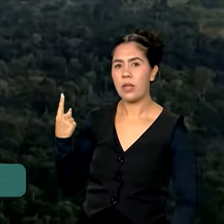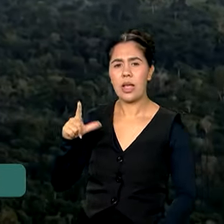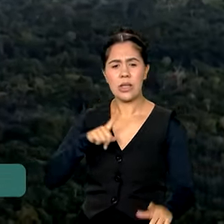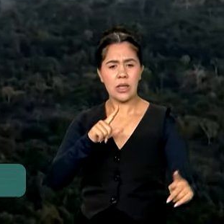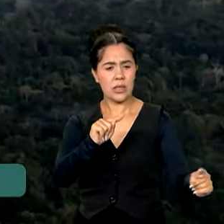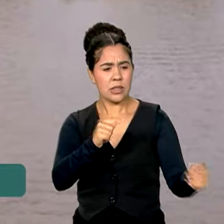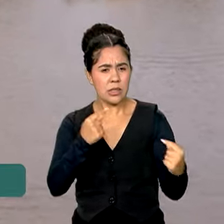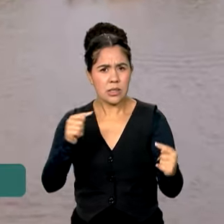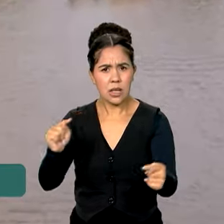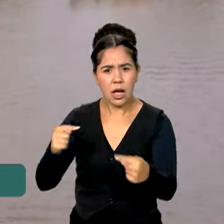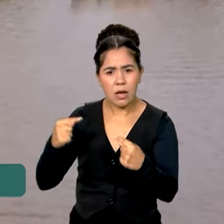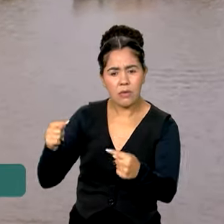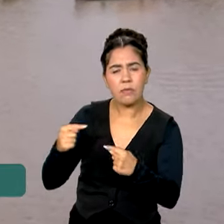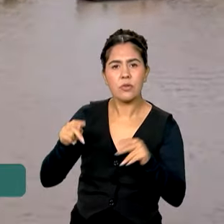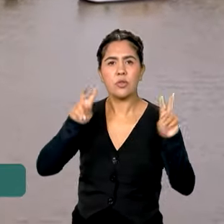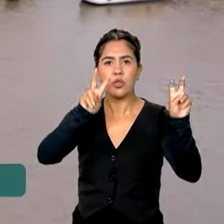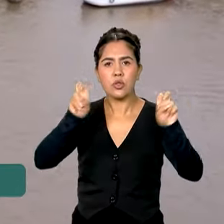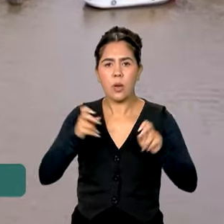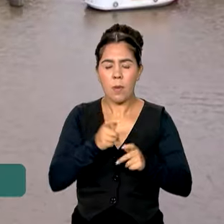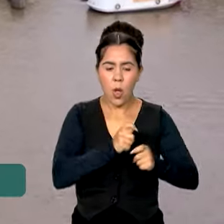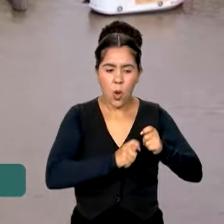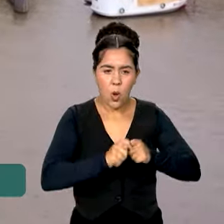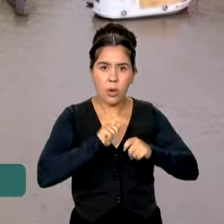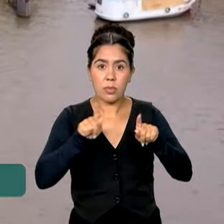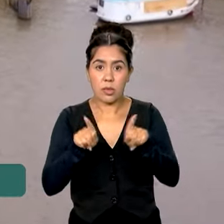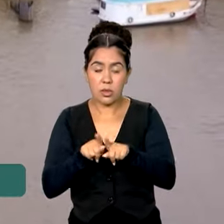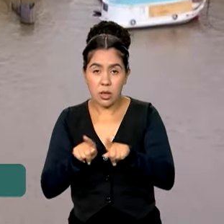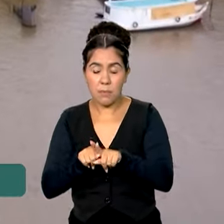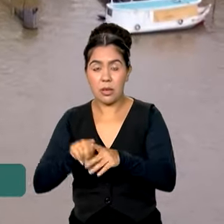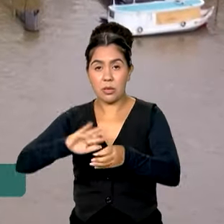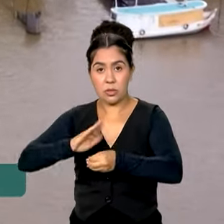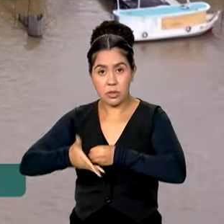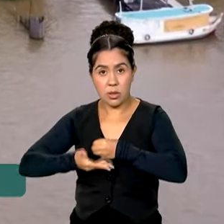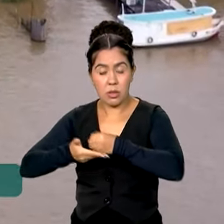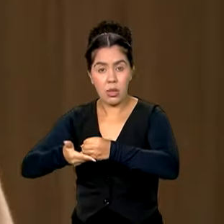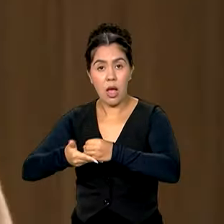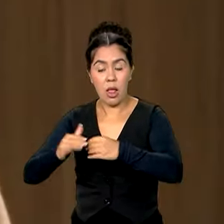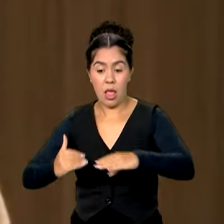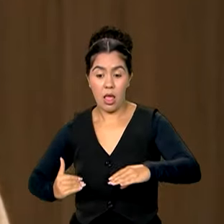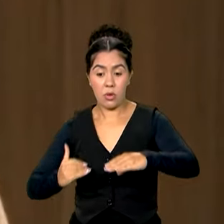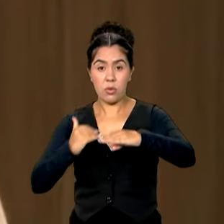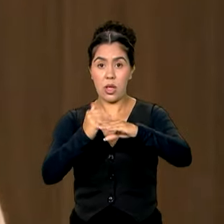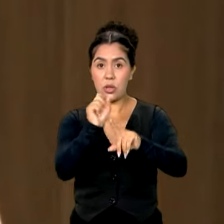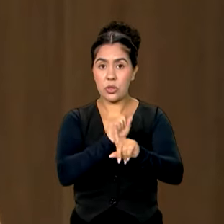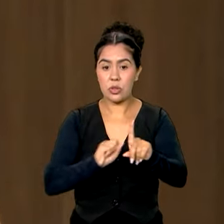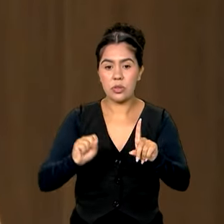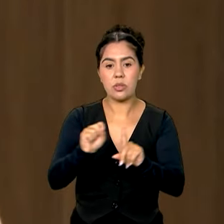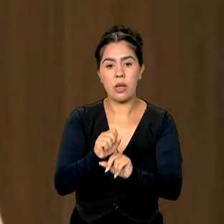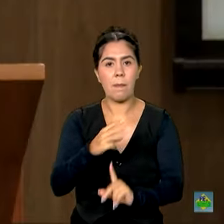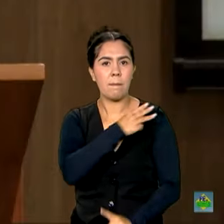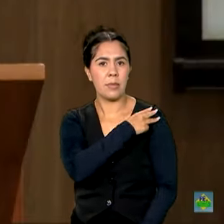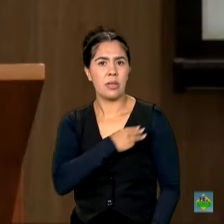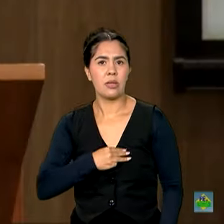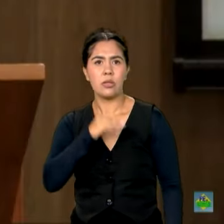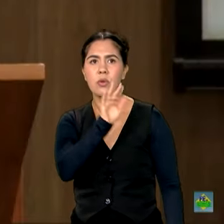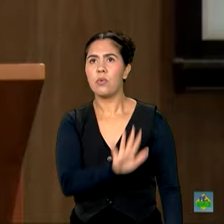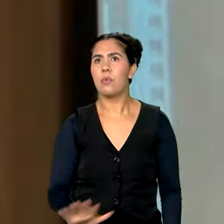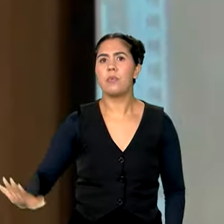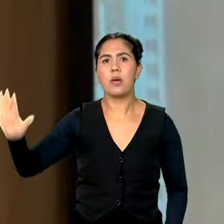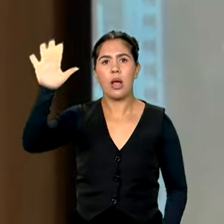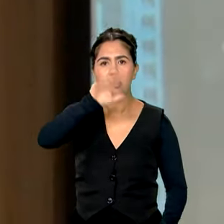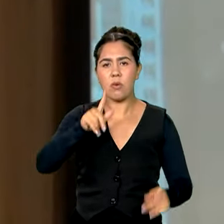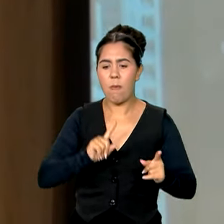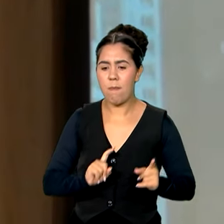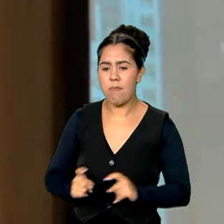sistemas econômicos com sustentabilidade ambiental e equidade social moveu ministros do Brasil, Azerbaijão